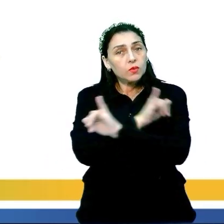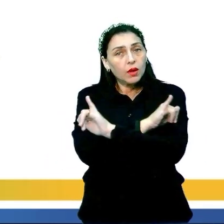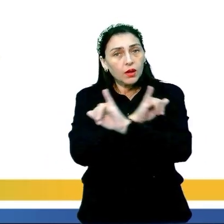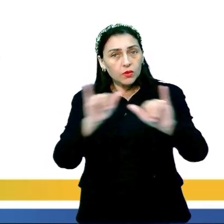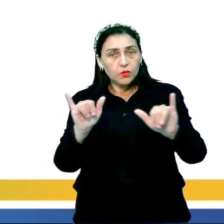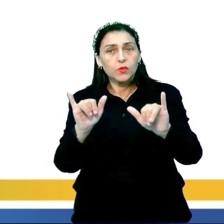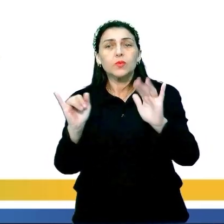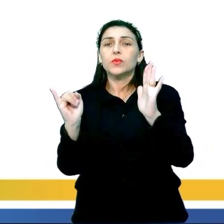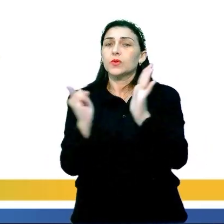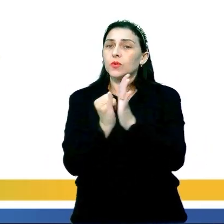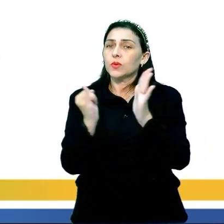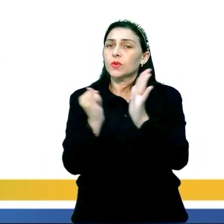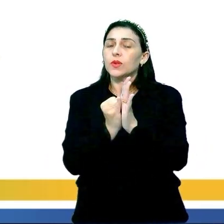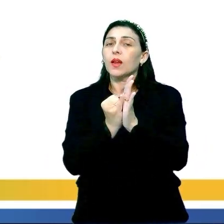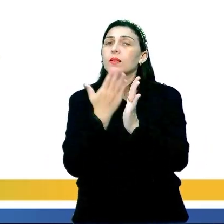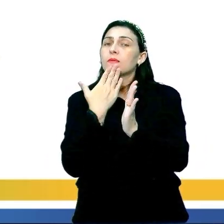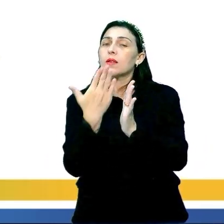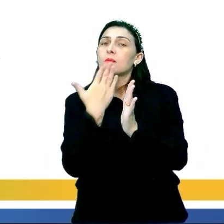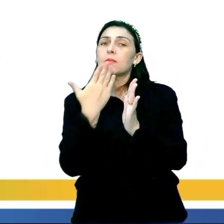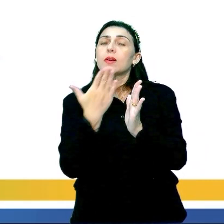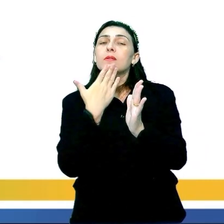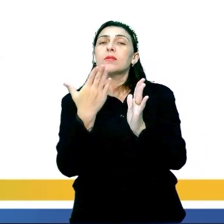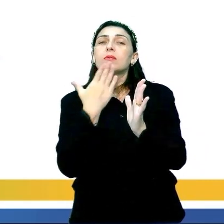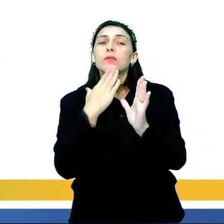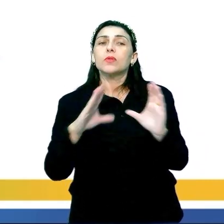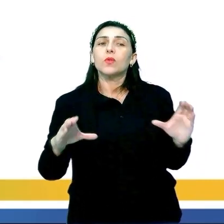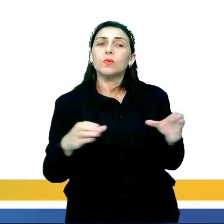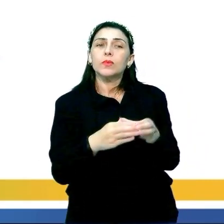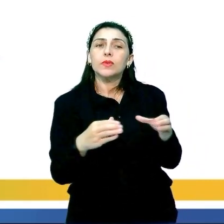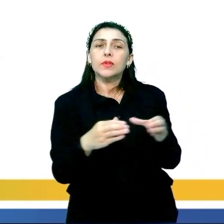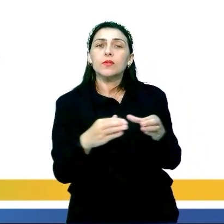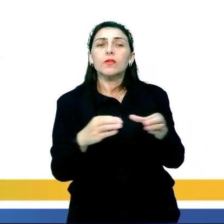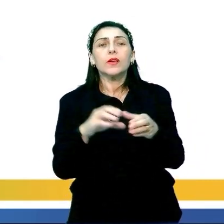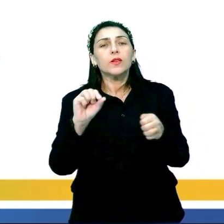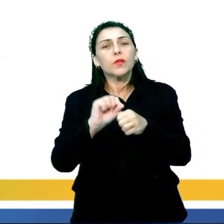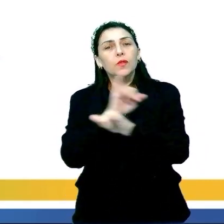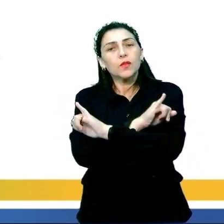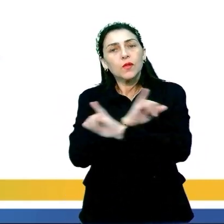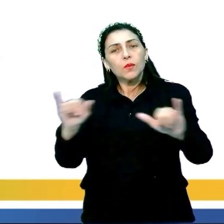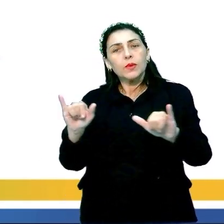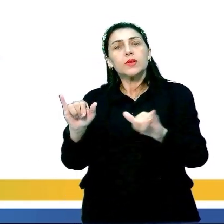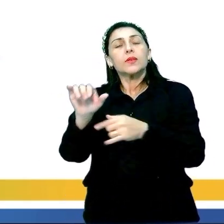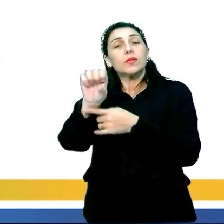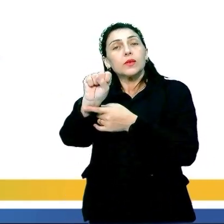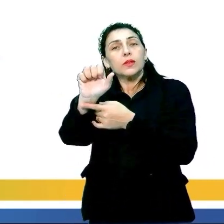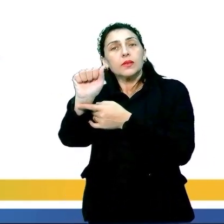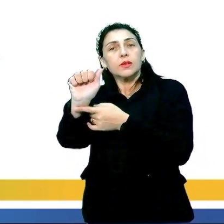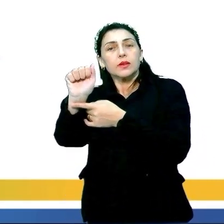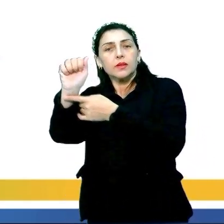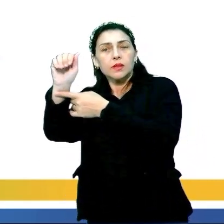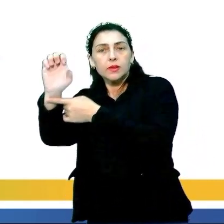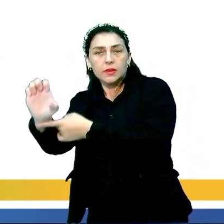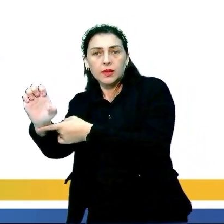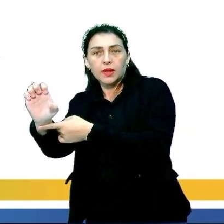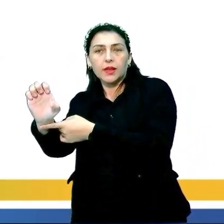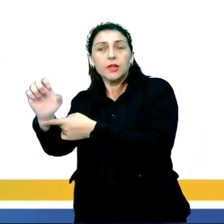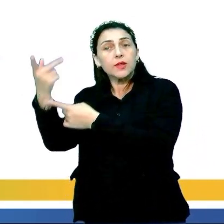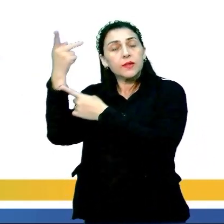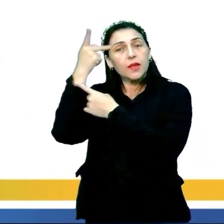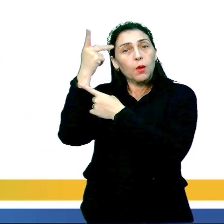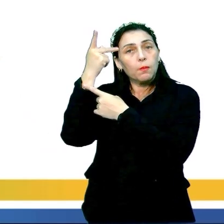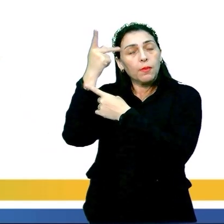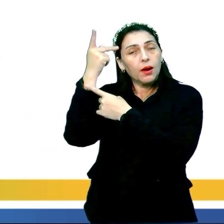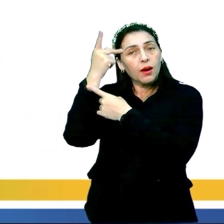O texto é um anúncio institucional da campanha comunitária, foi veiculado no informativo interno do